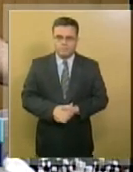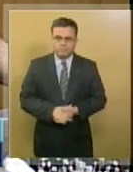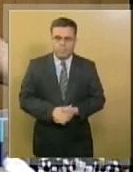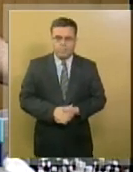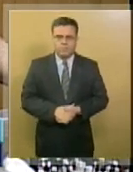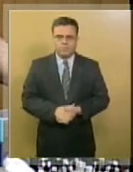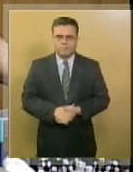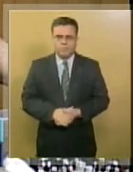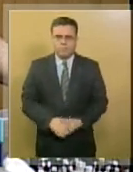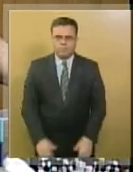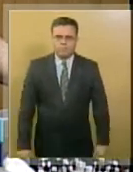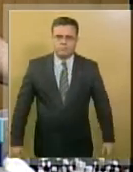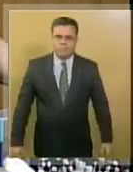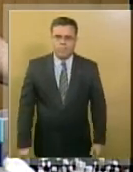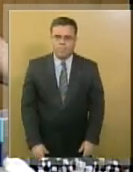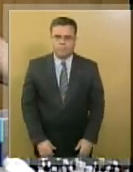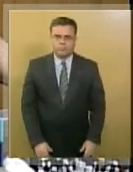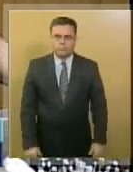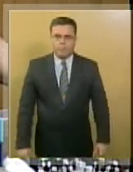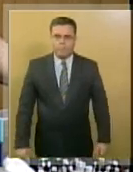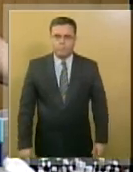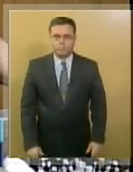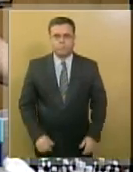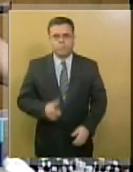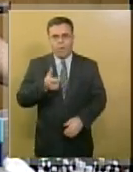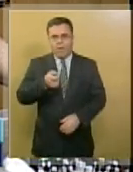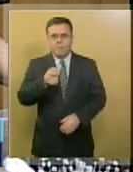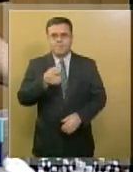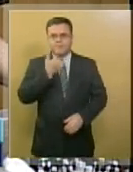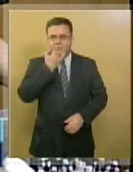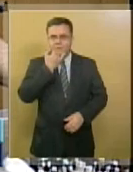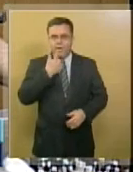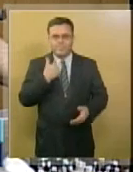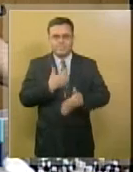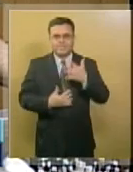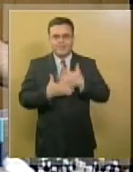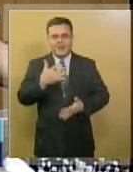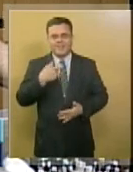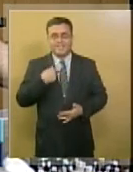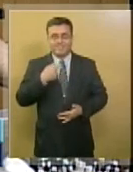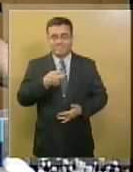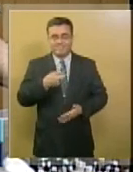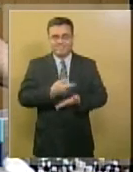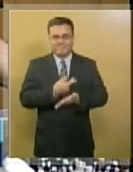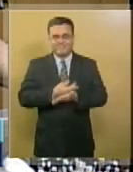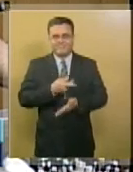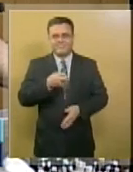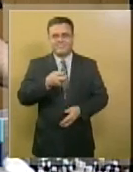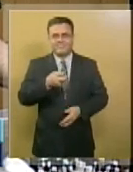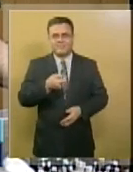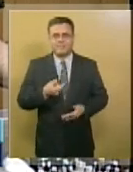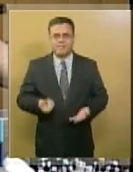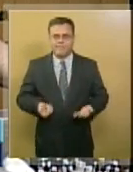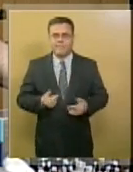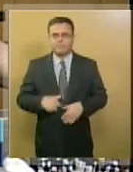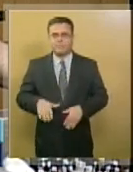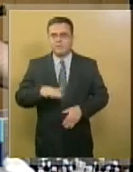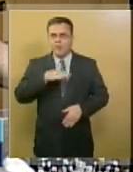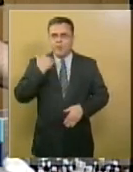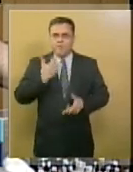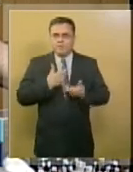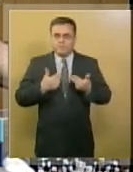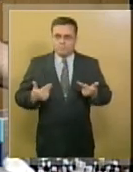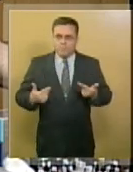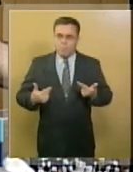Não está passando aqui as imagens. Eu acho que eu estou... aqui. Ah, é só eu que estou errando. Tá certo. Olha, imagens envolvendo morte em